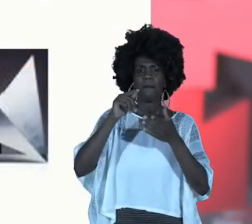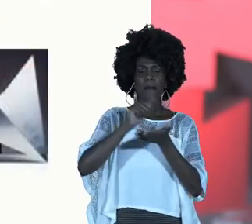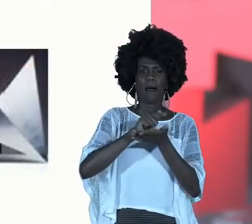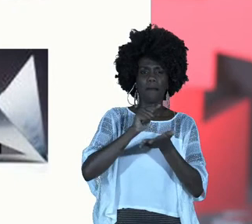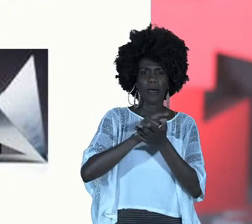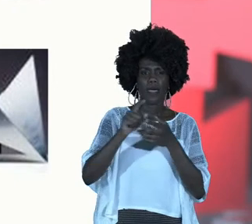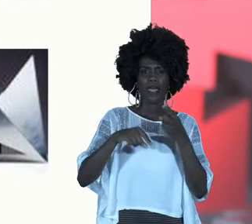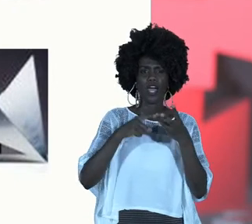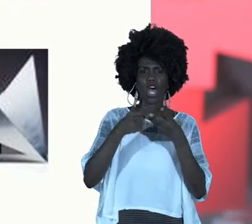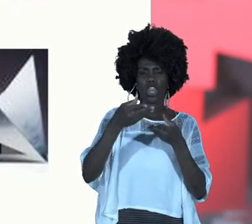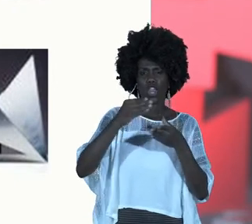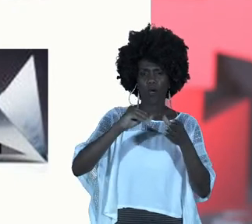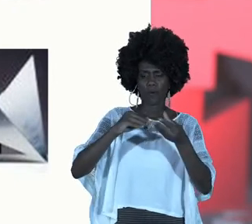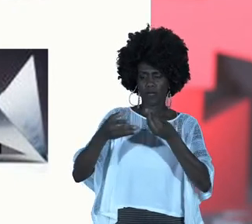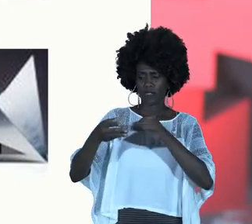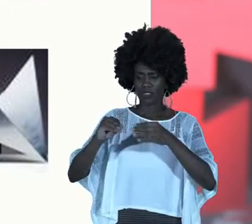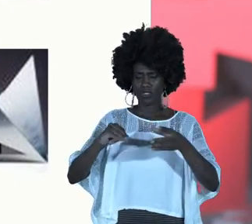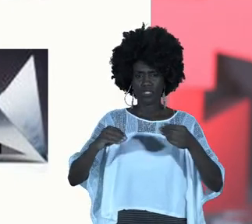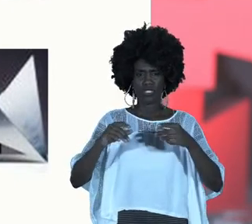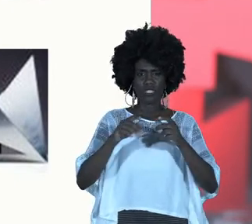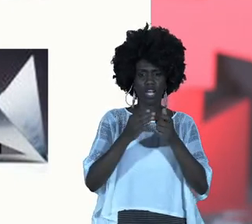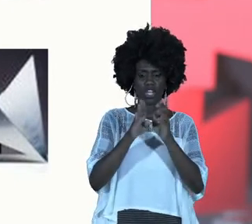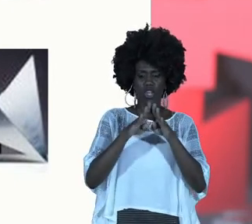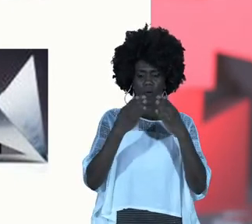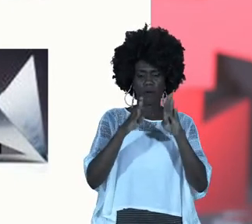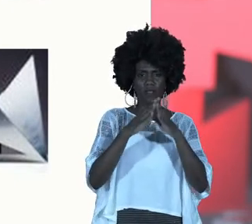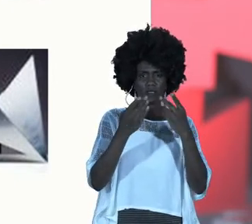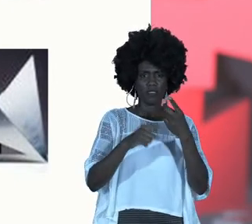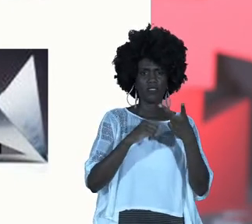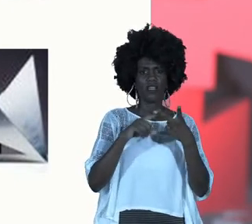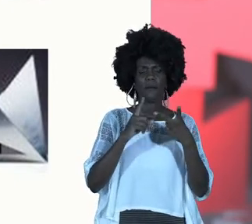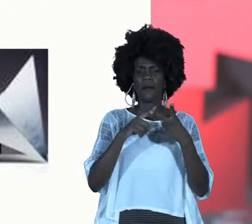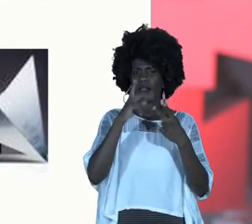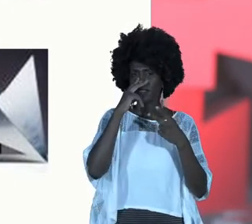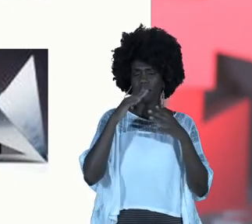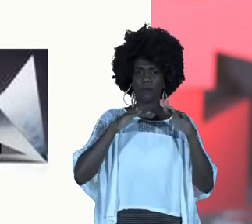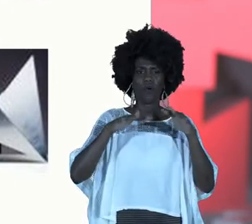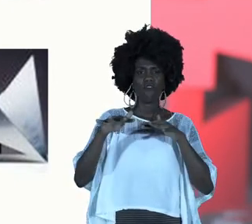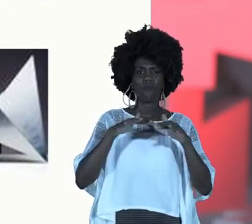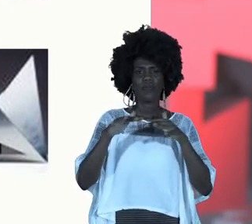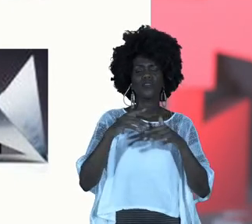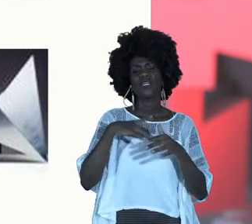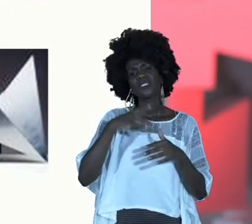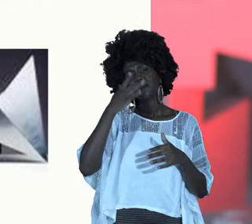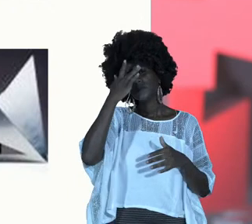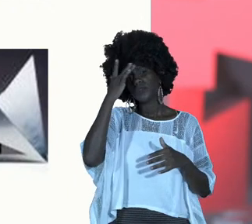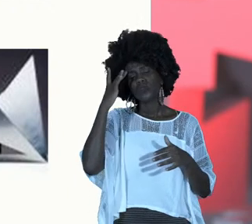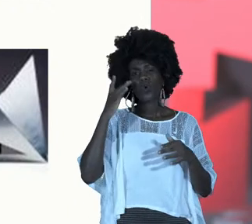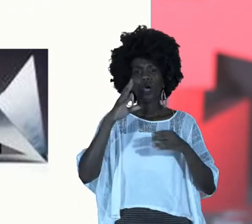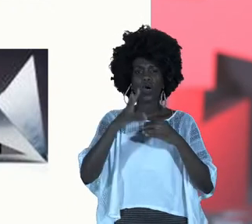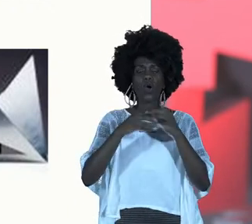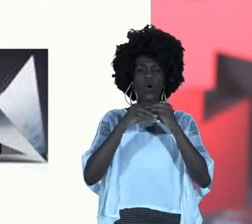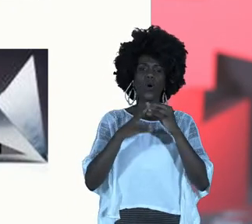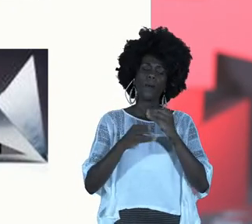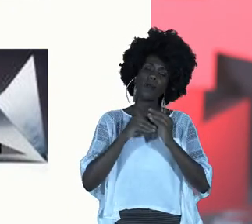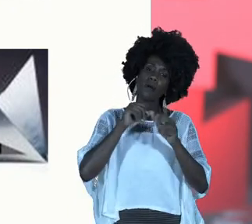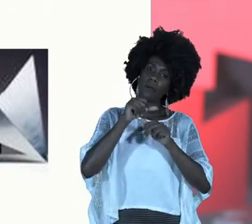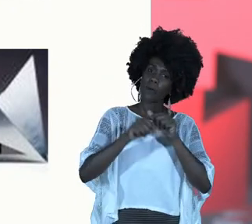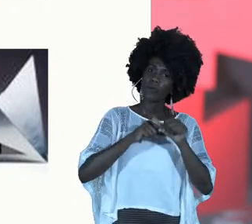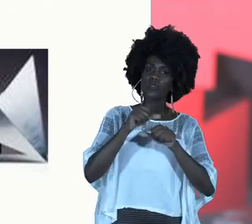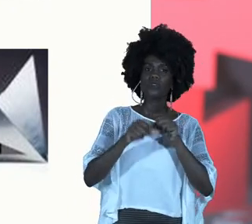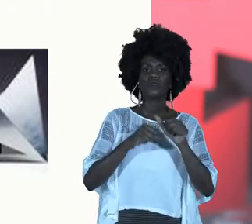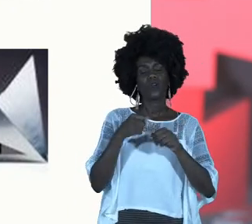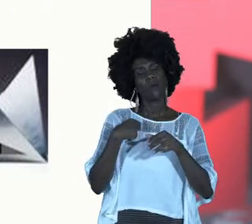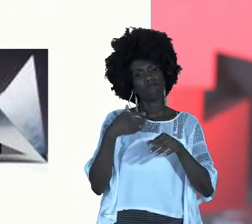tem dobradiças, né? Então são como esculturas móveis que as pessoas vêm, completam,